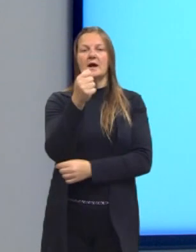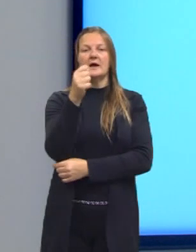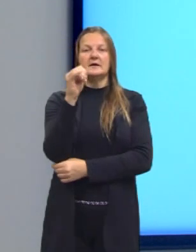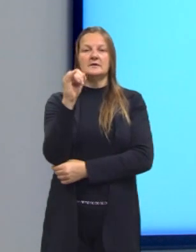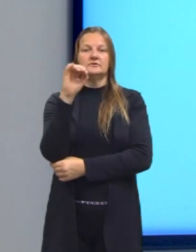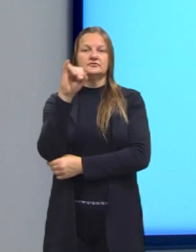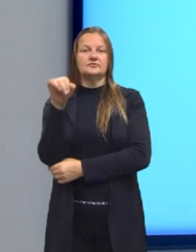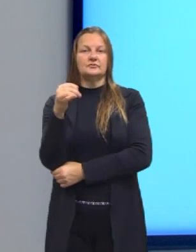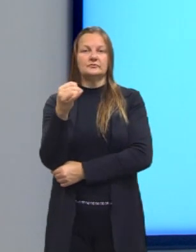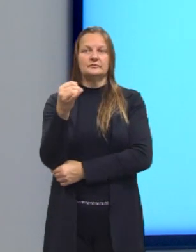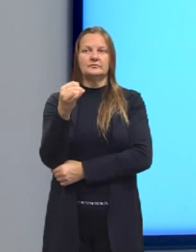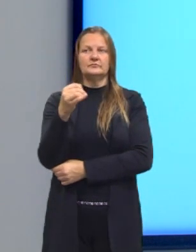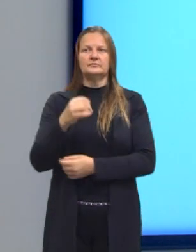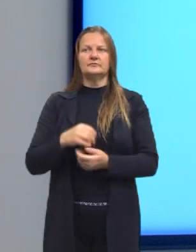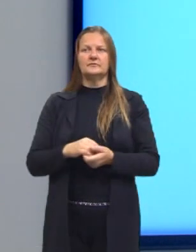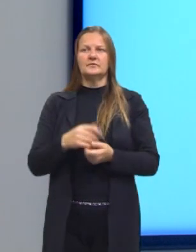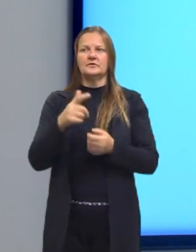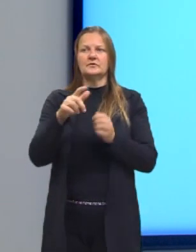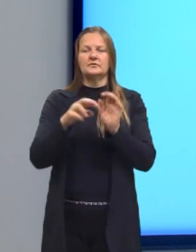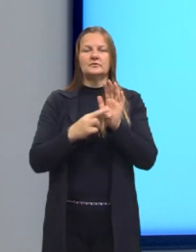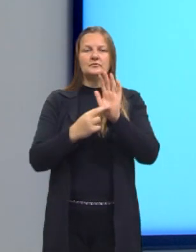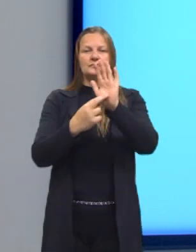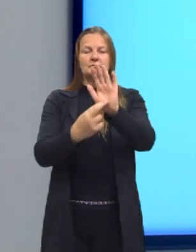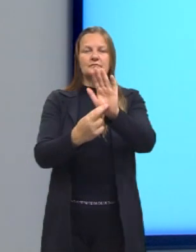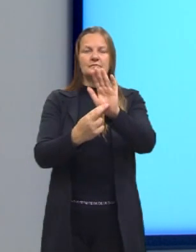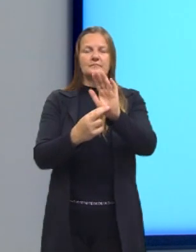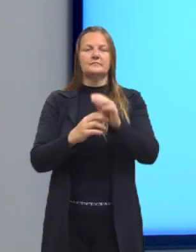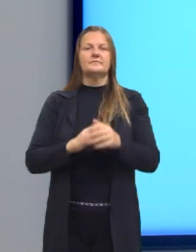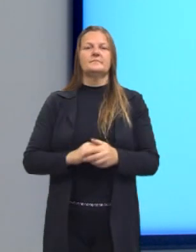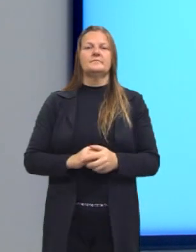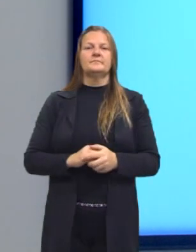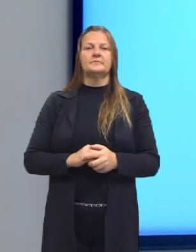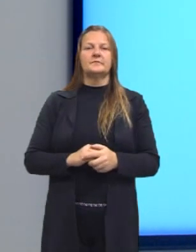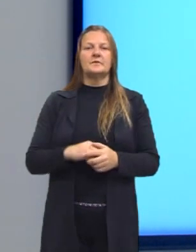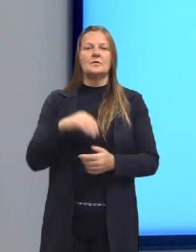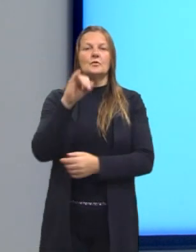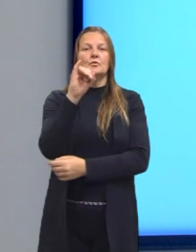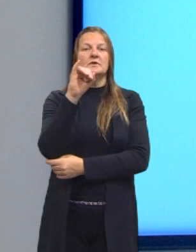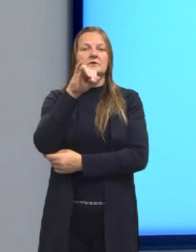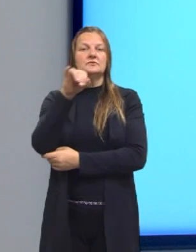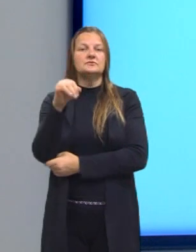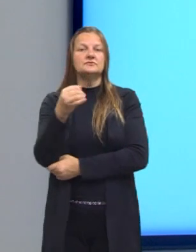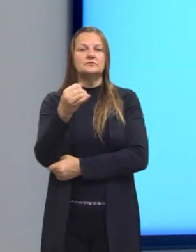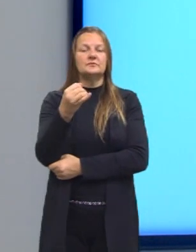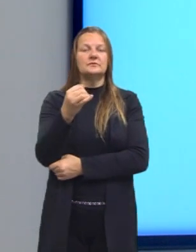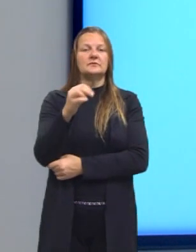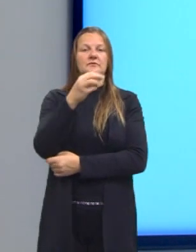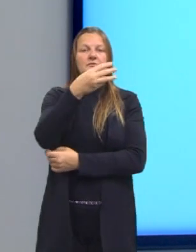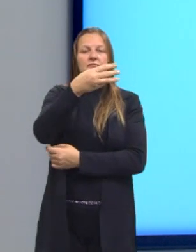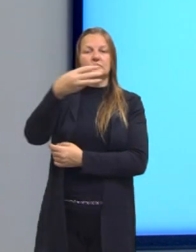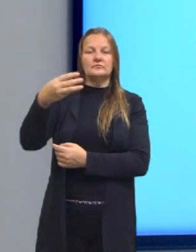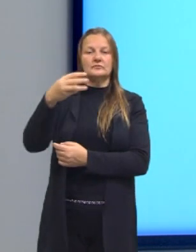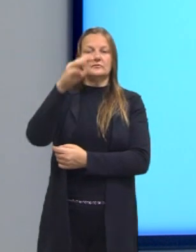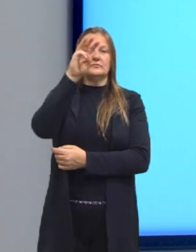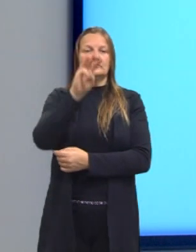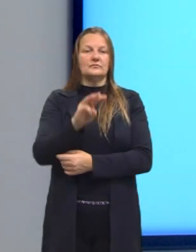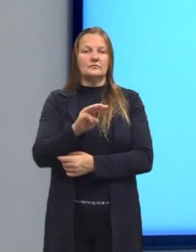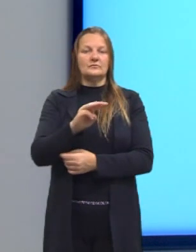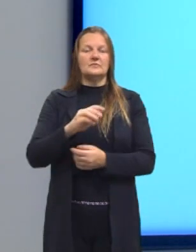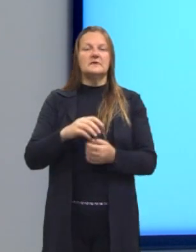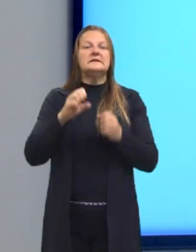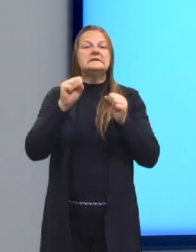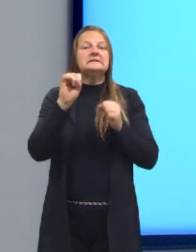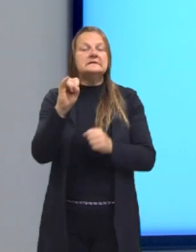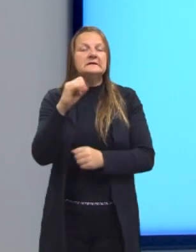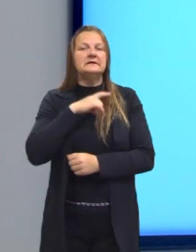certo sempre representando né os elementos ali o J sendo linha e coluna quando nós temos